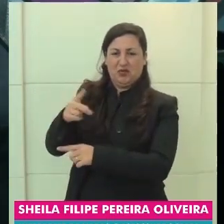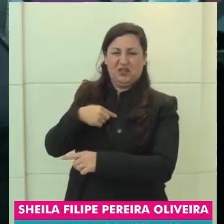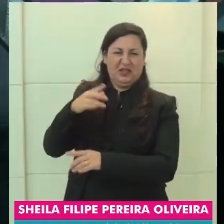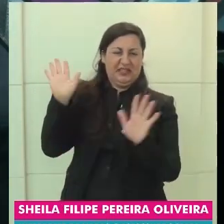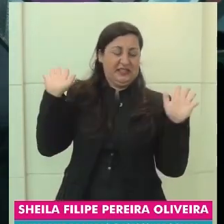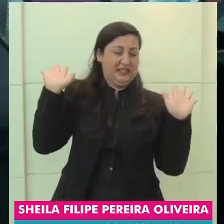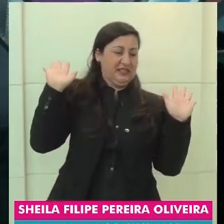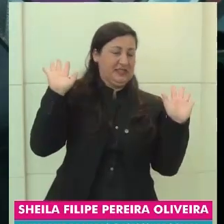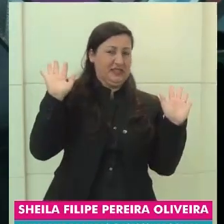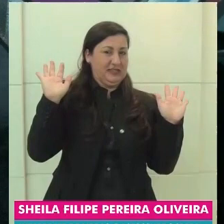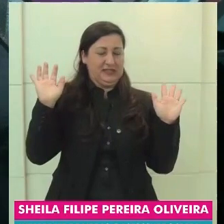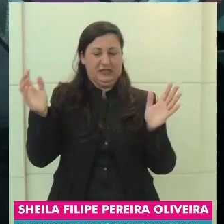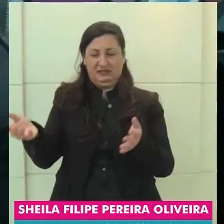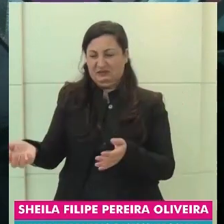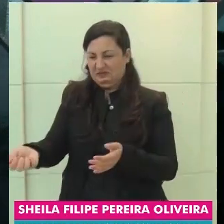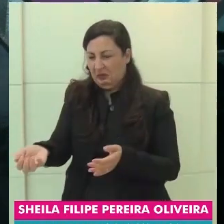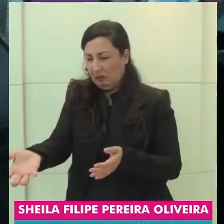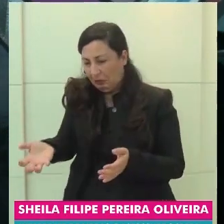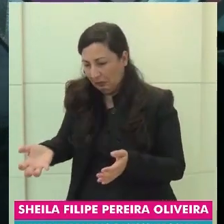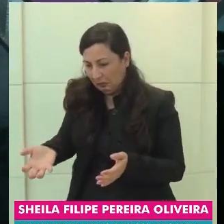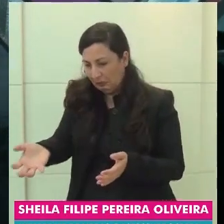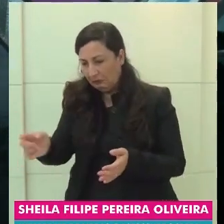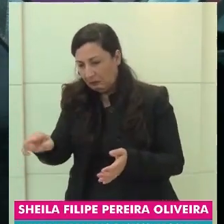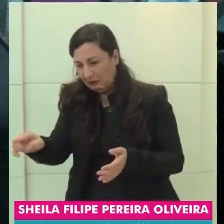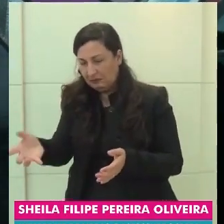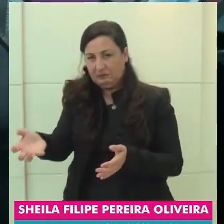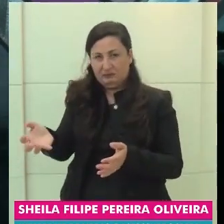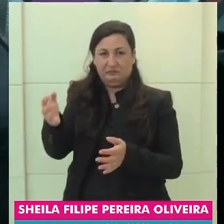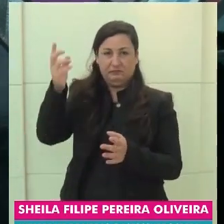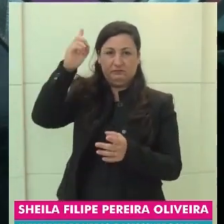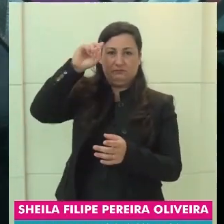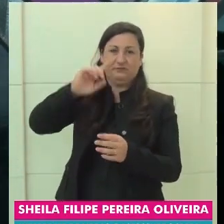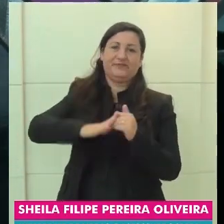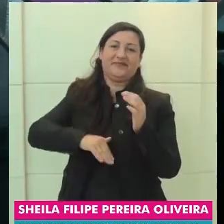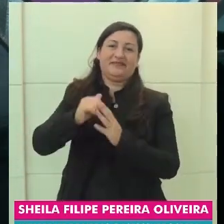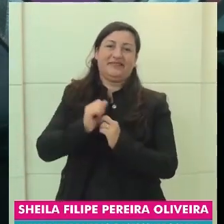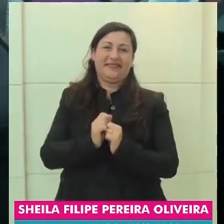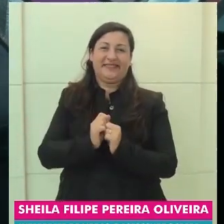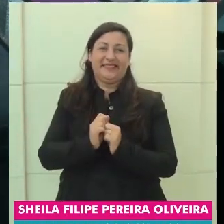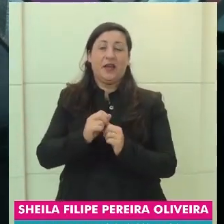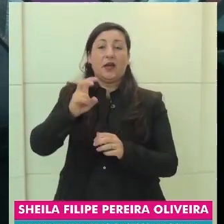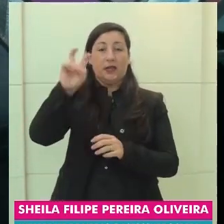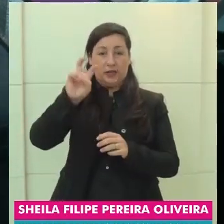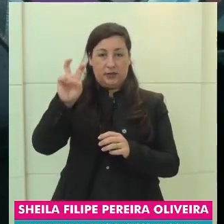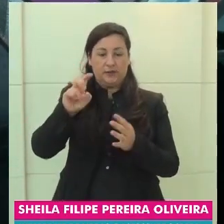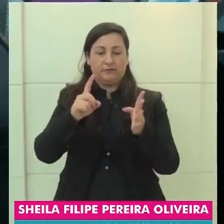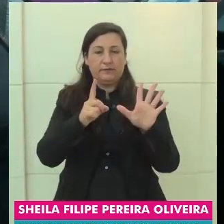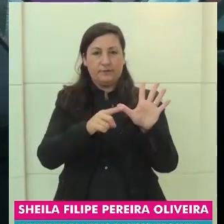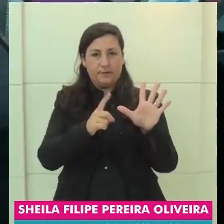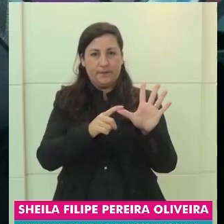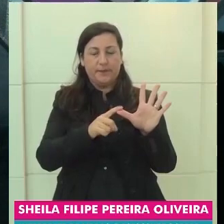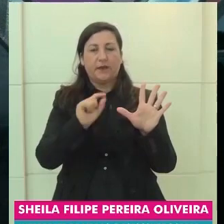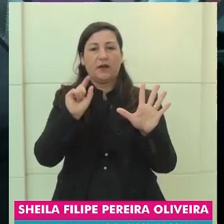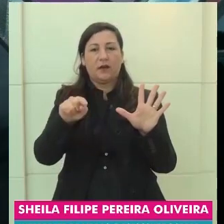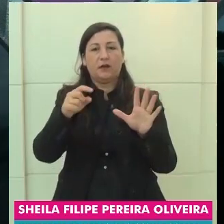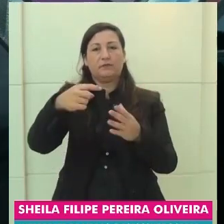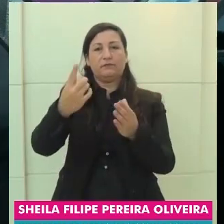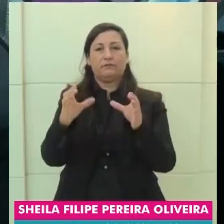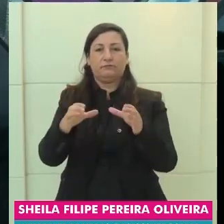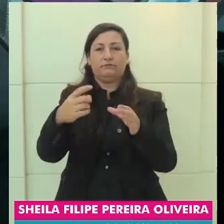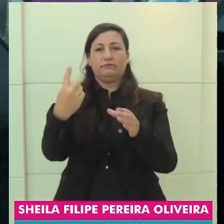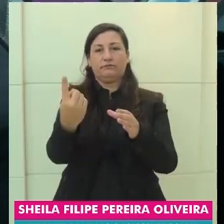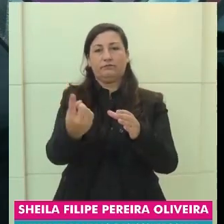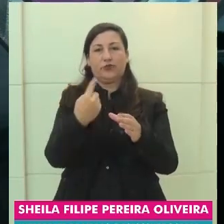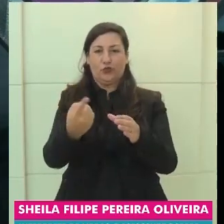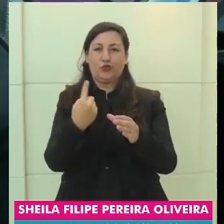E o meu negócio é ali no fogão mesmo. Quinto prêmio, um liquidificador. Tá? Então, são